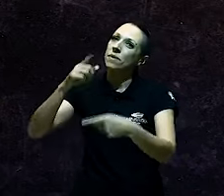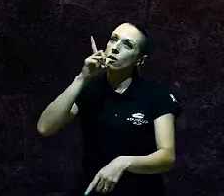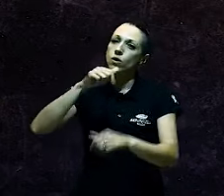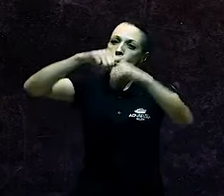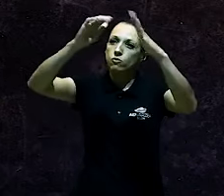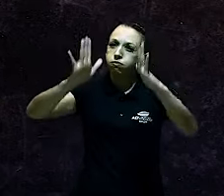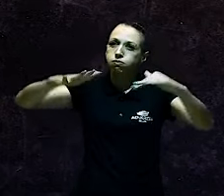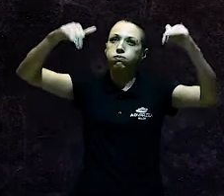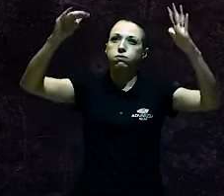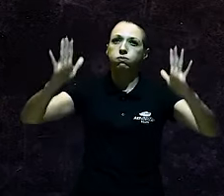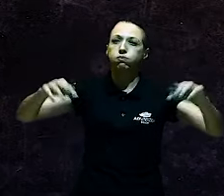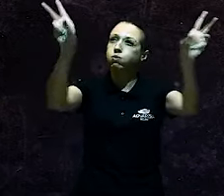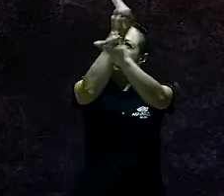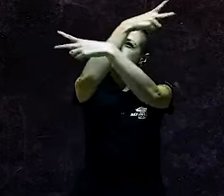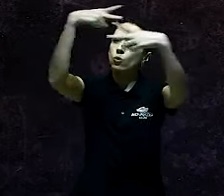tempestuoso.